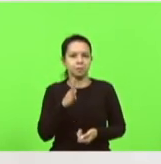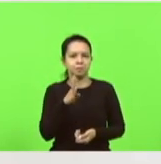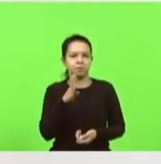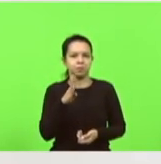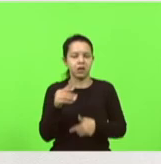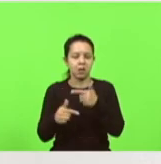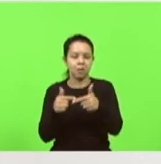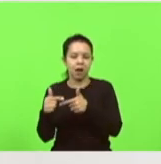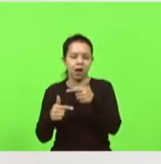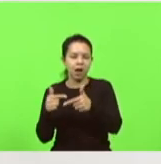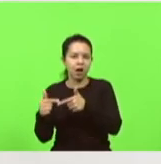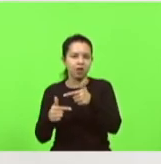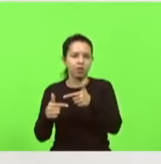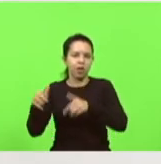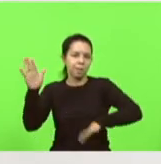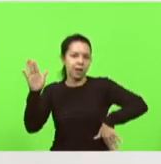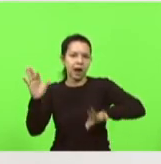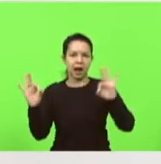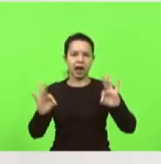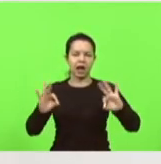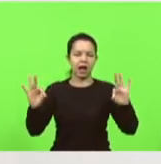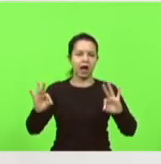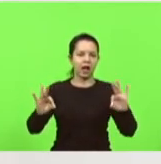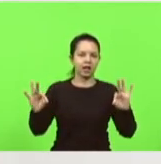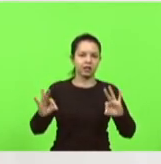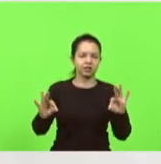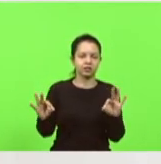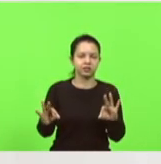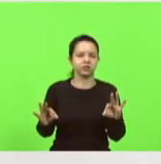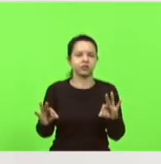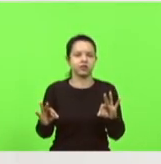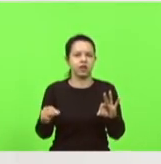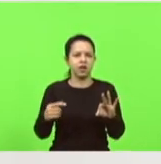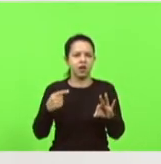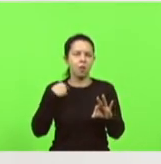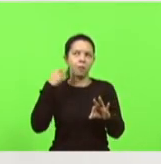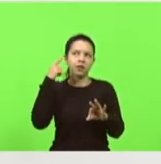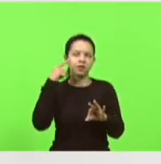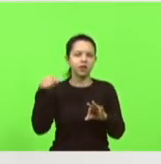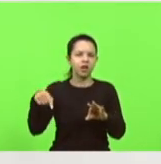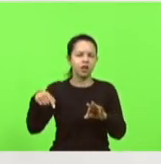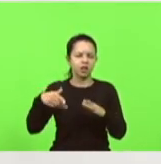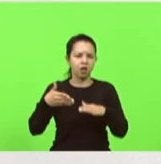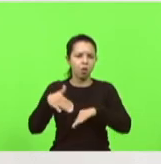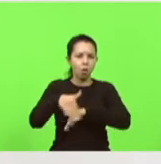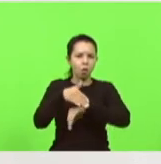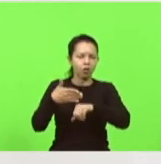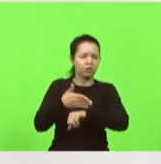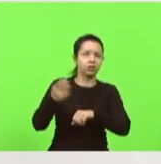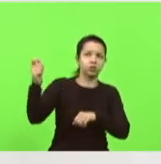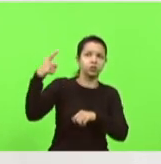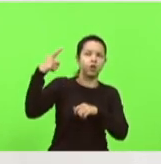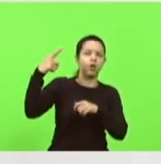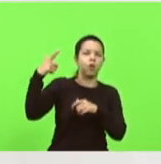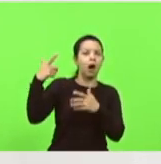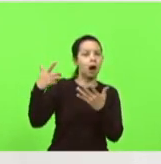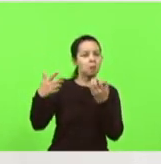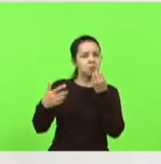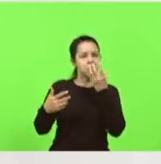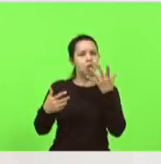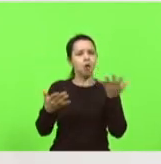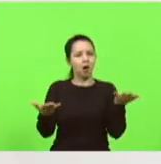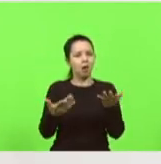praia, né? Eu fico pensando, quando eles saíram, assim, aquele sol batendo neles, eles, meu Deus, cara, que bom que agora o governador deixou a